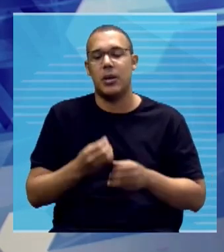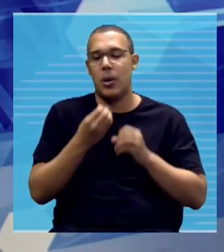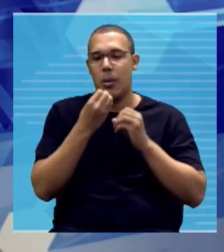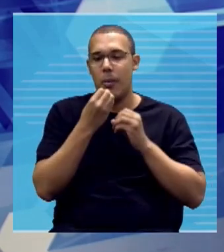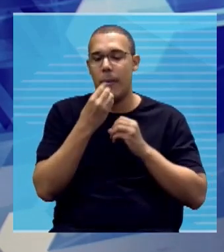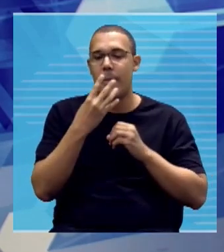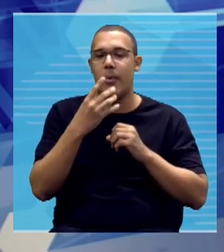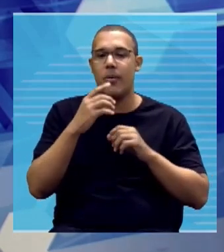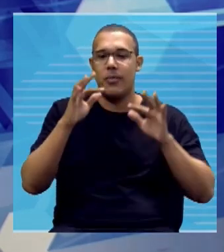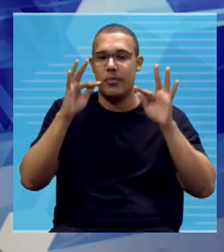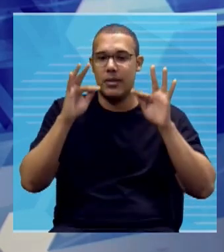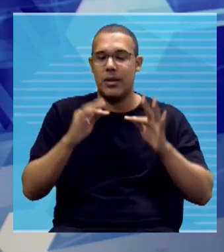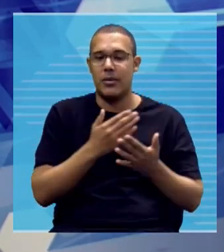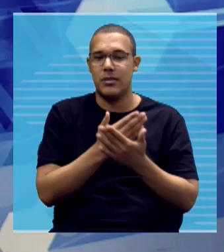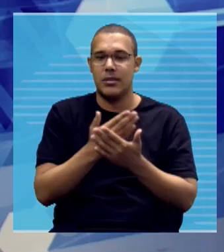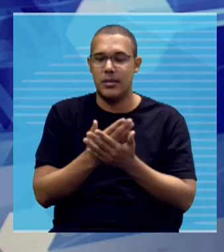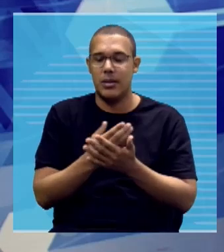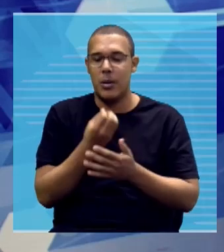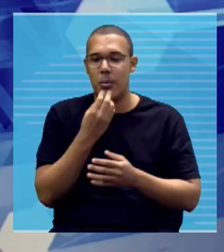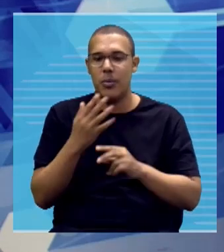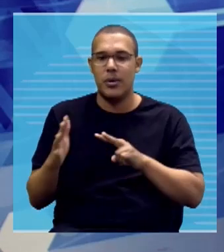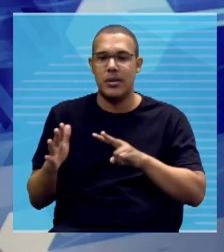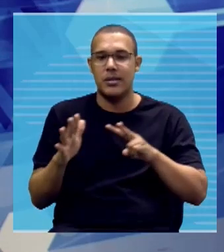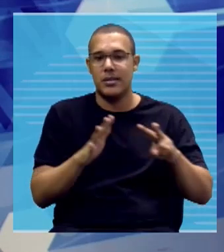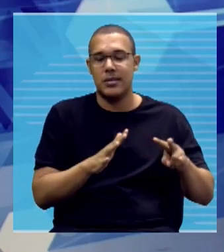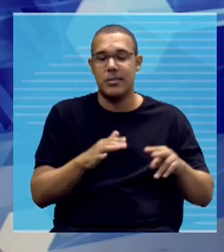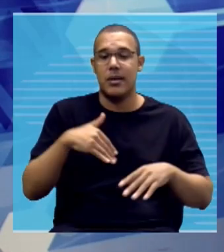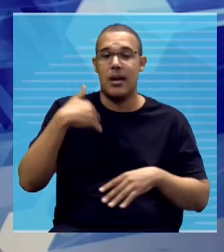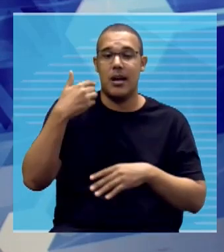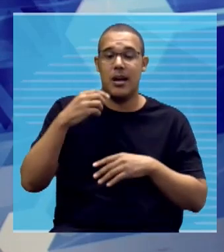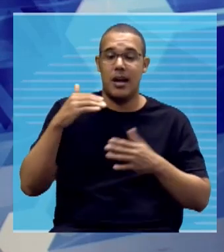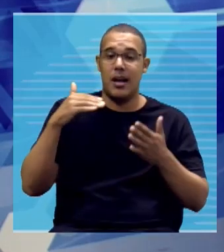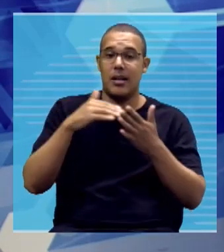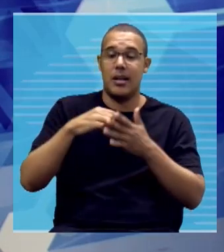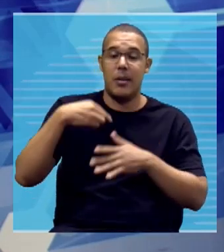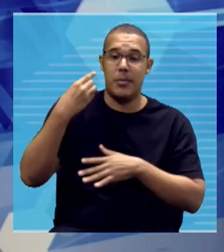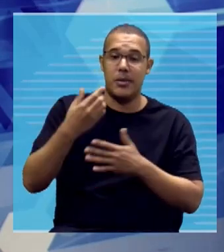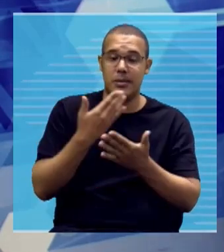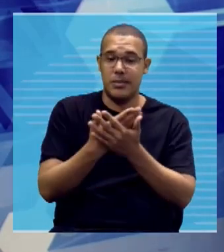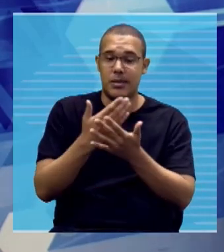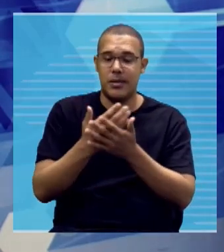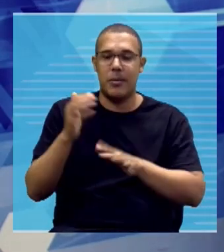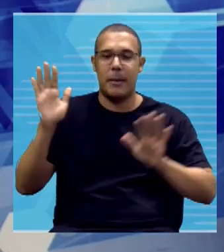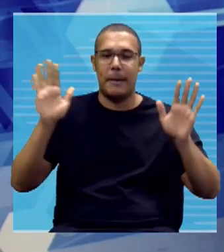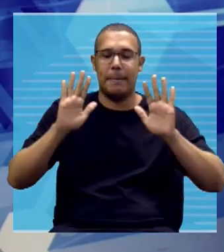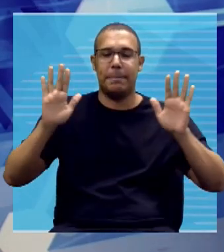final de aula aí para vocês. Uma boa semana. Até a próxima aula. Tchau.